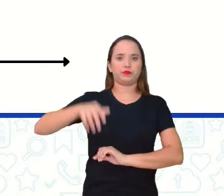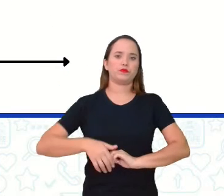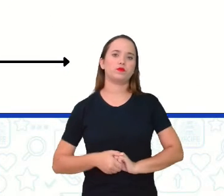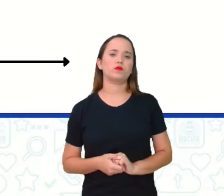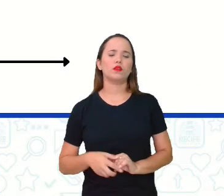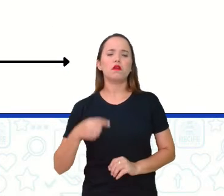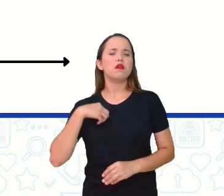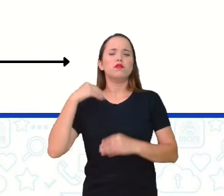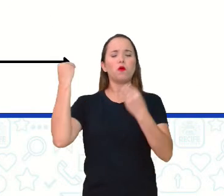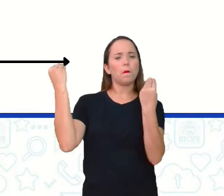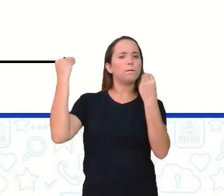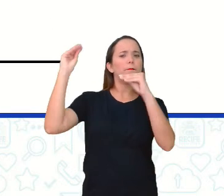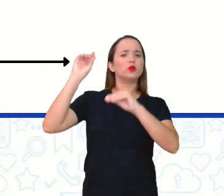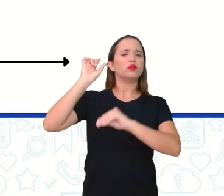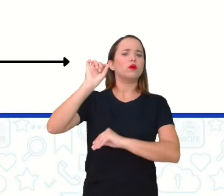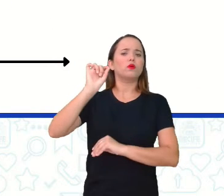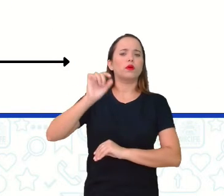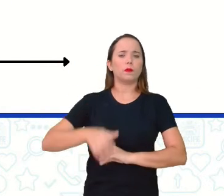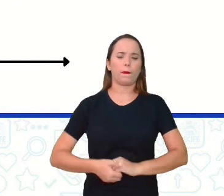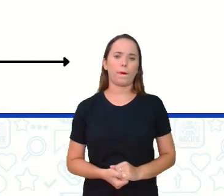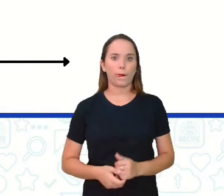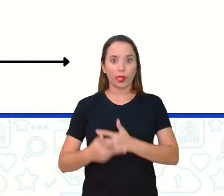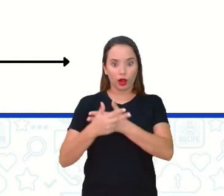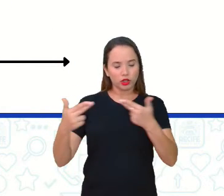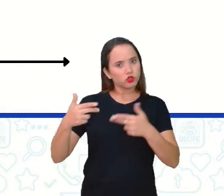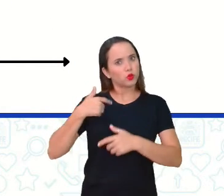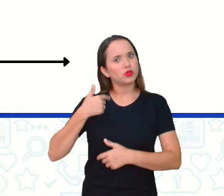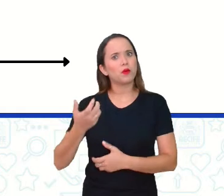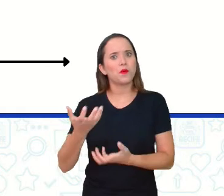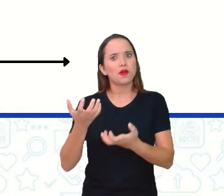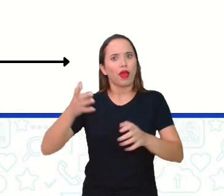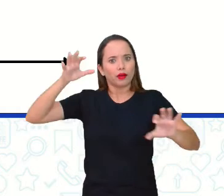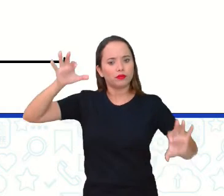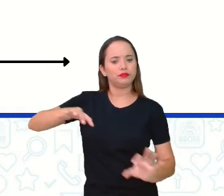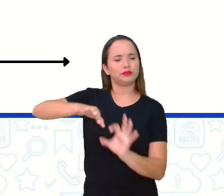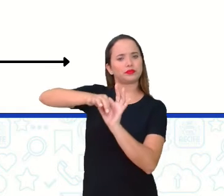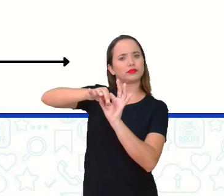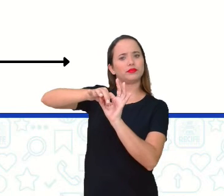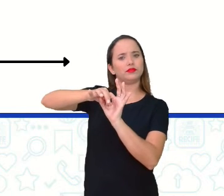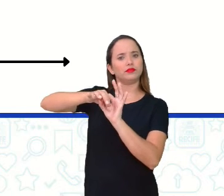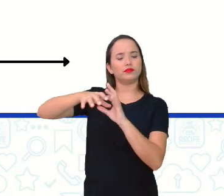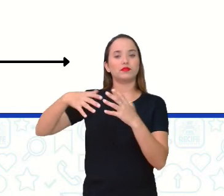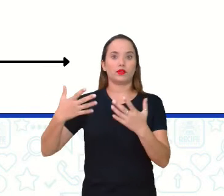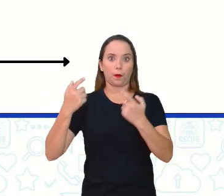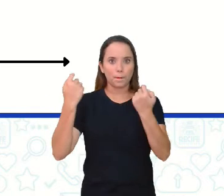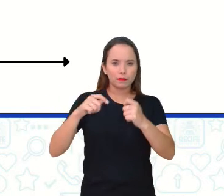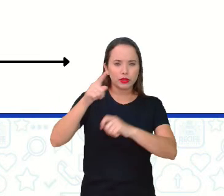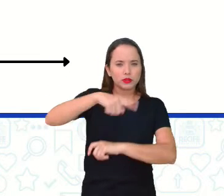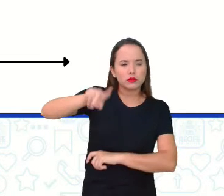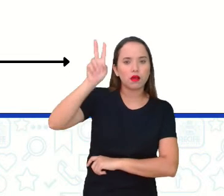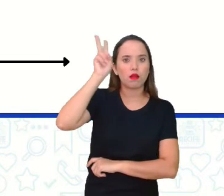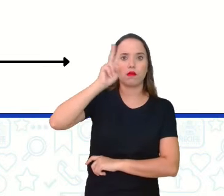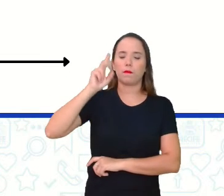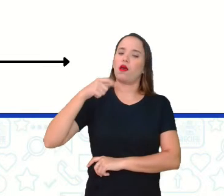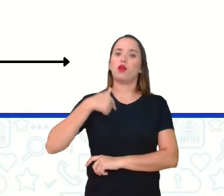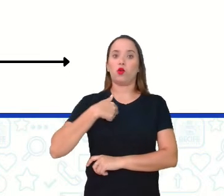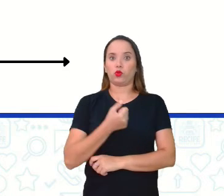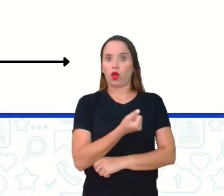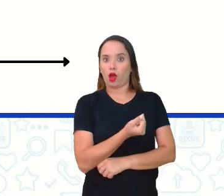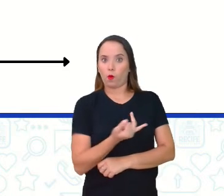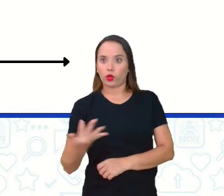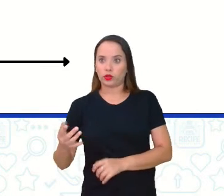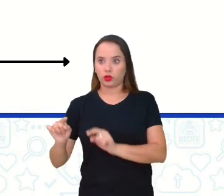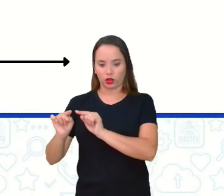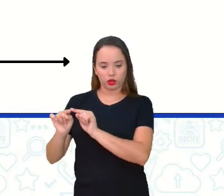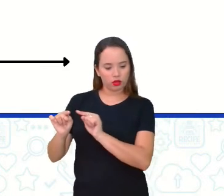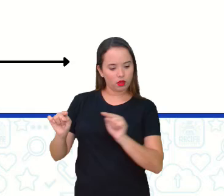coloco nesses eixos aí? O que eu estou relacionando. É só lembrar que a gente está relacionando a quantidade de farinha com a